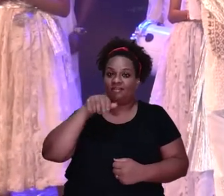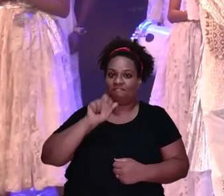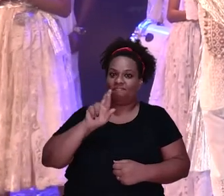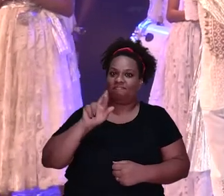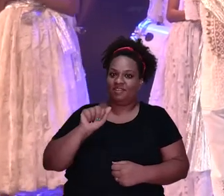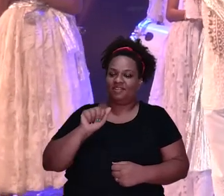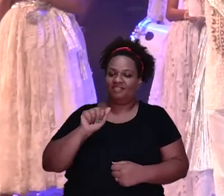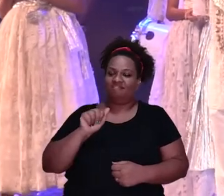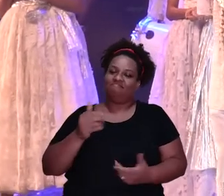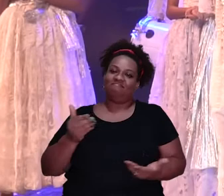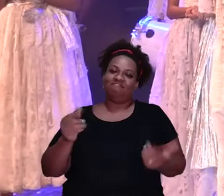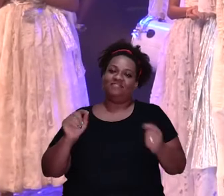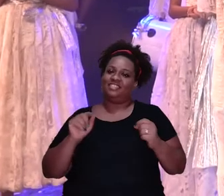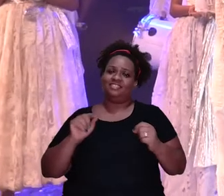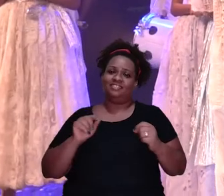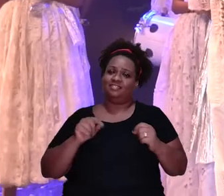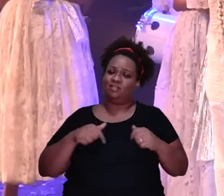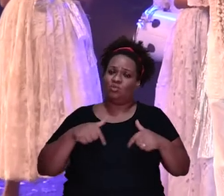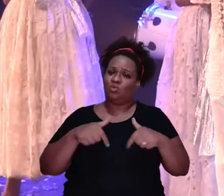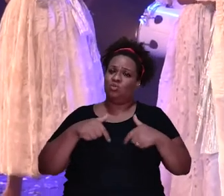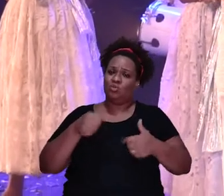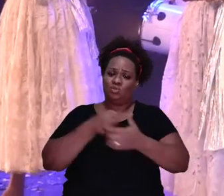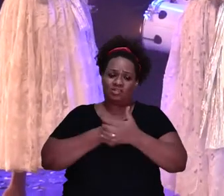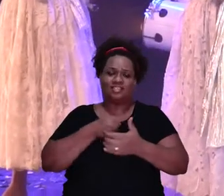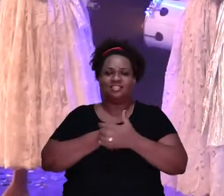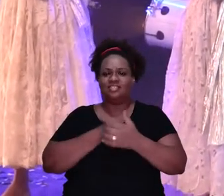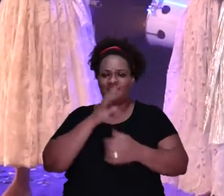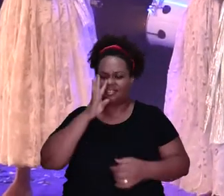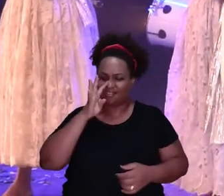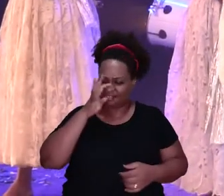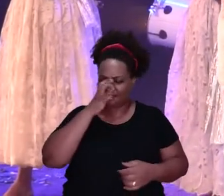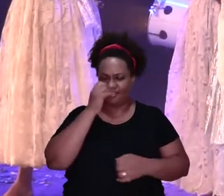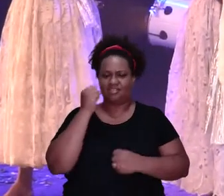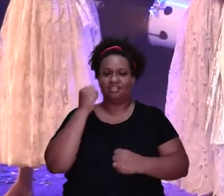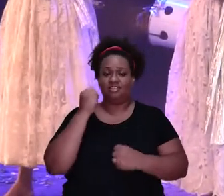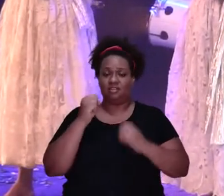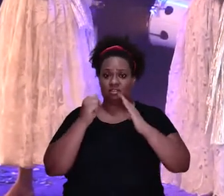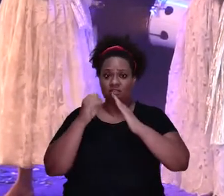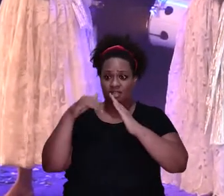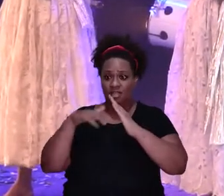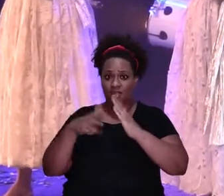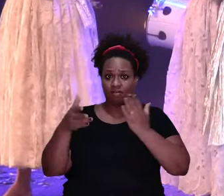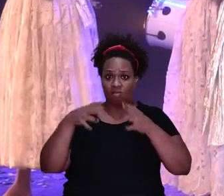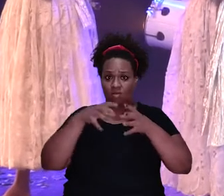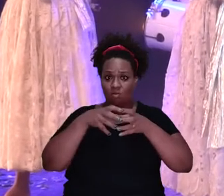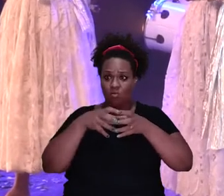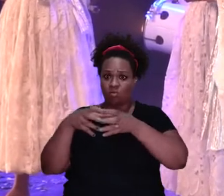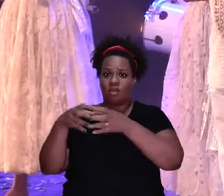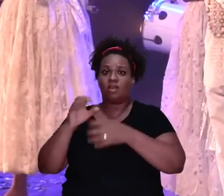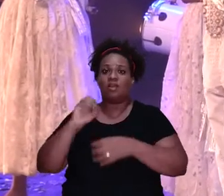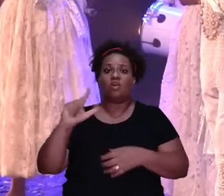né e e é isso é a luta EA resistência ao terreiro tá indo para Olinda agora